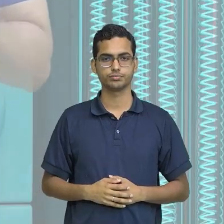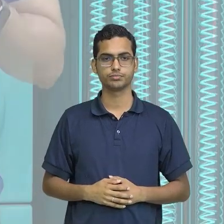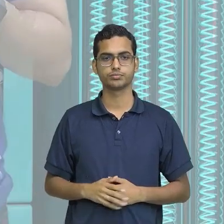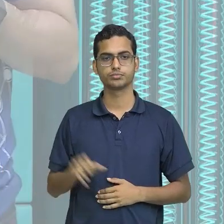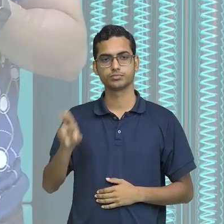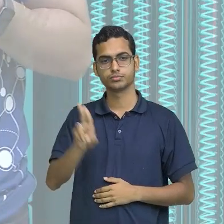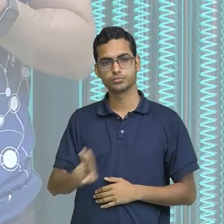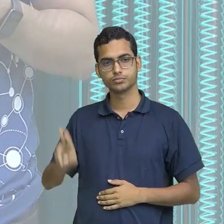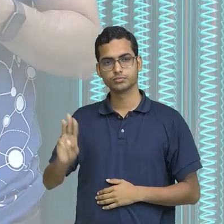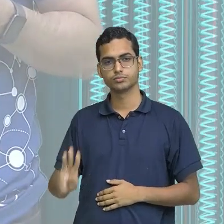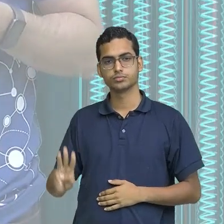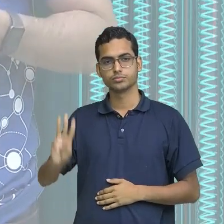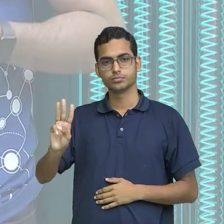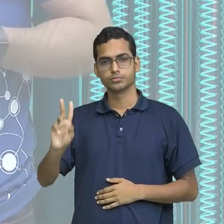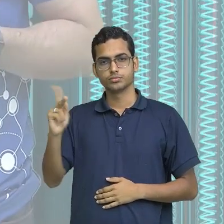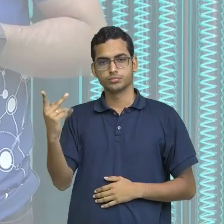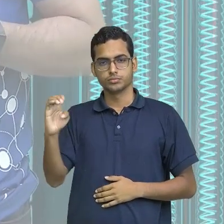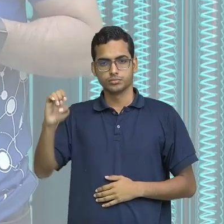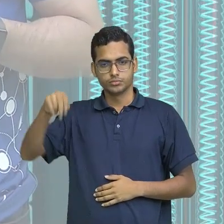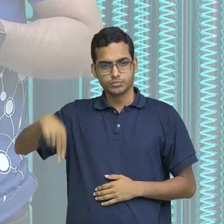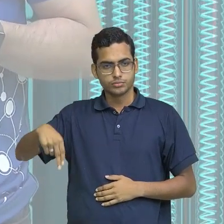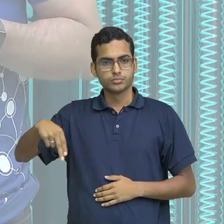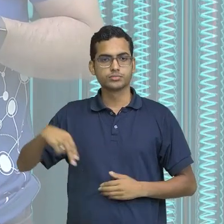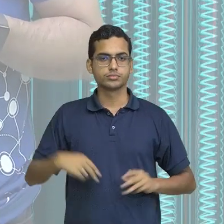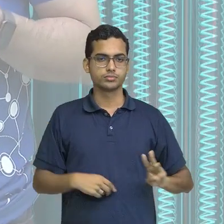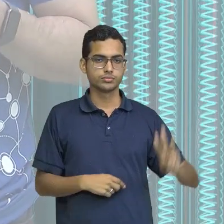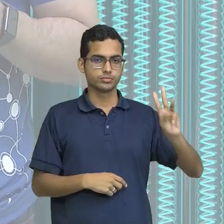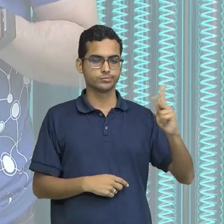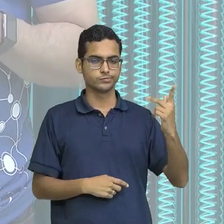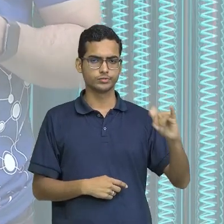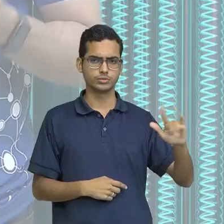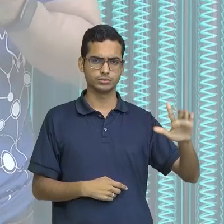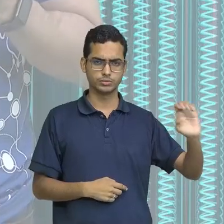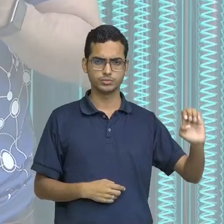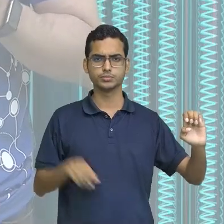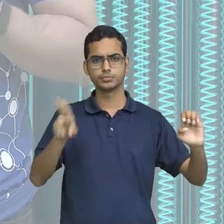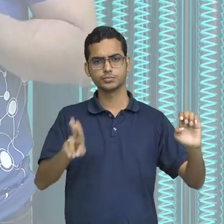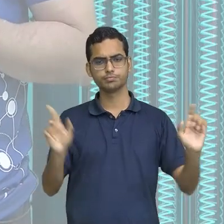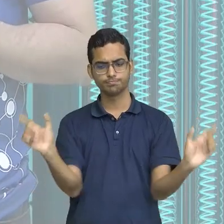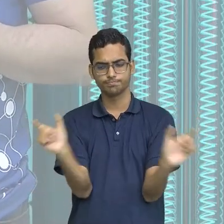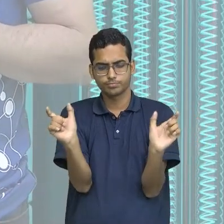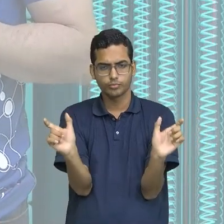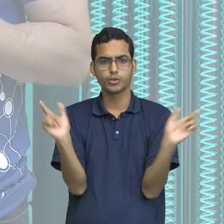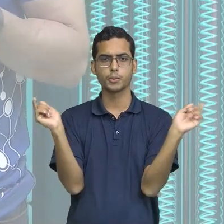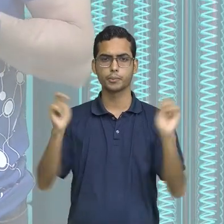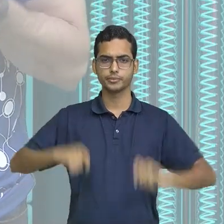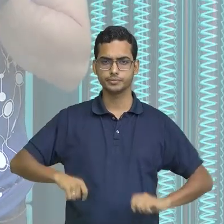frase ou uma oração, nesse caso aqui, no Past Continuous, eu posso utilizar